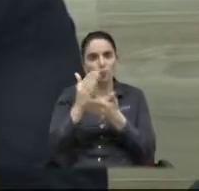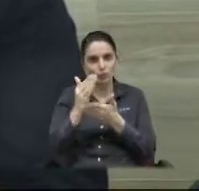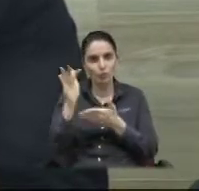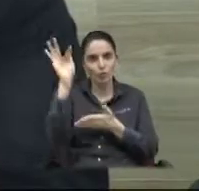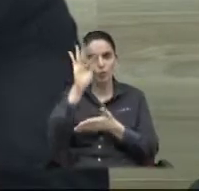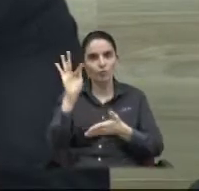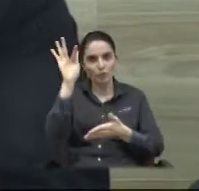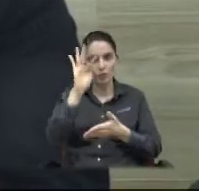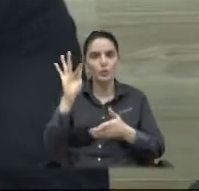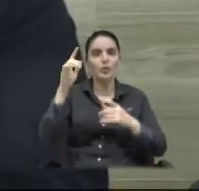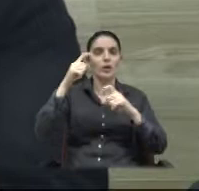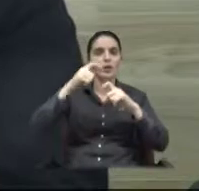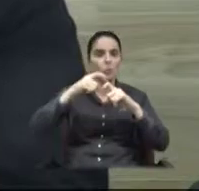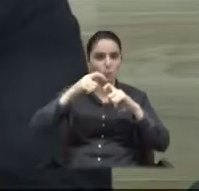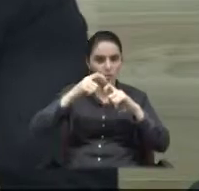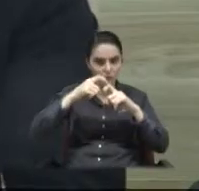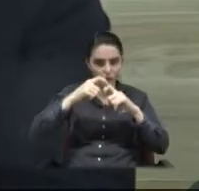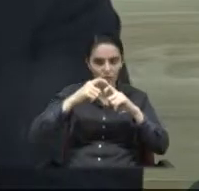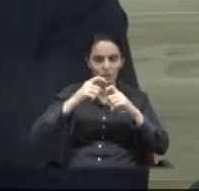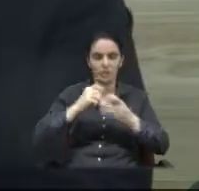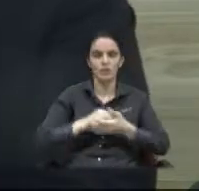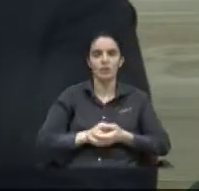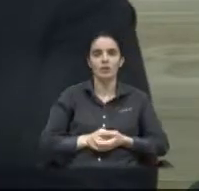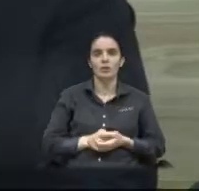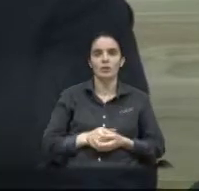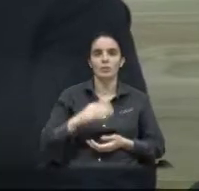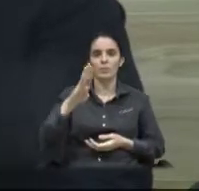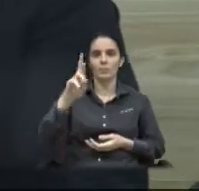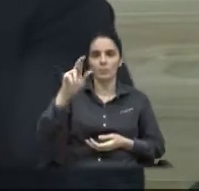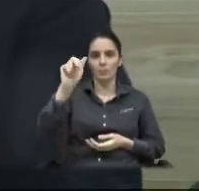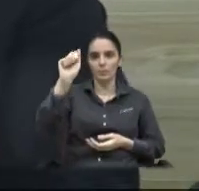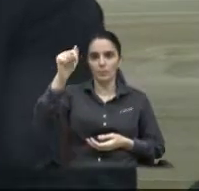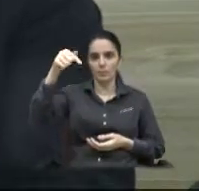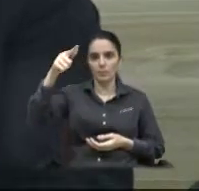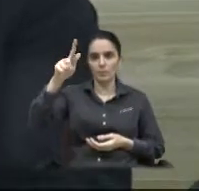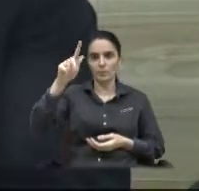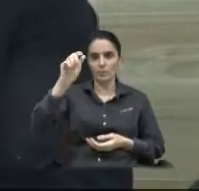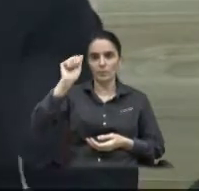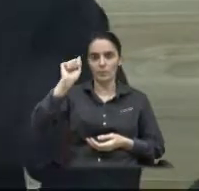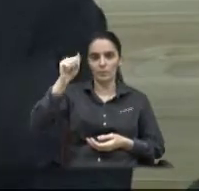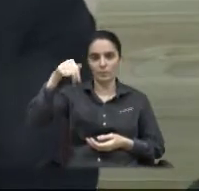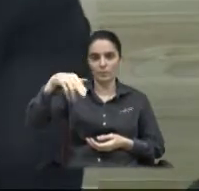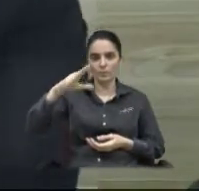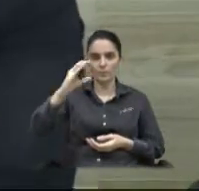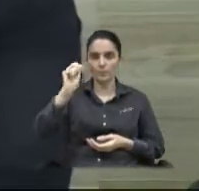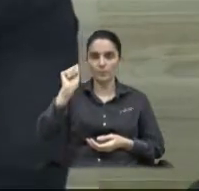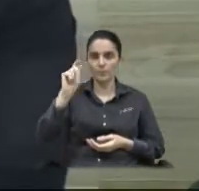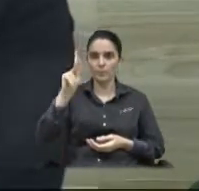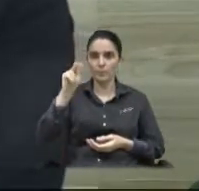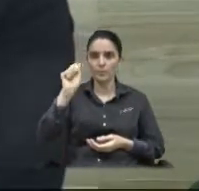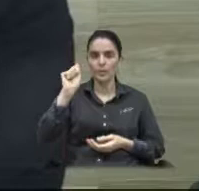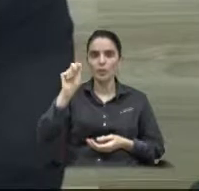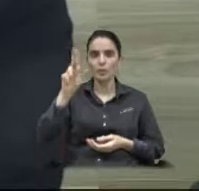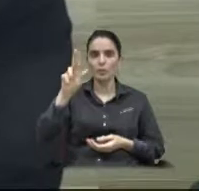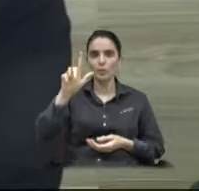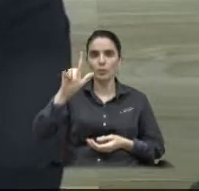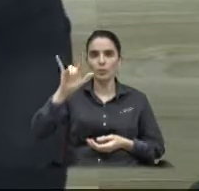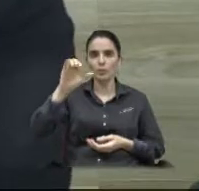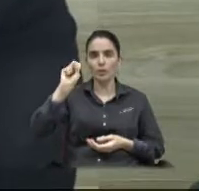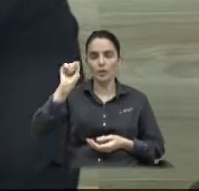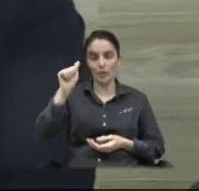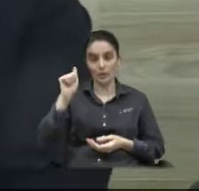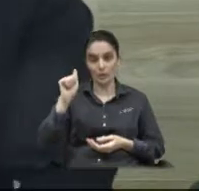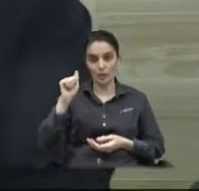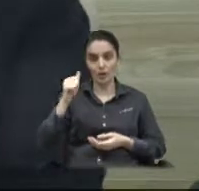na Universidade de São Francisco, em Bragança Paulista. Em 2002, ele veio para Limeira e já está há 15 anos